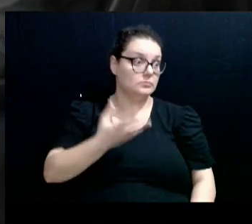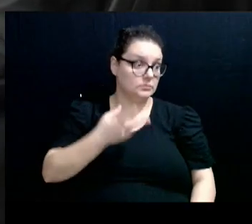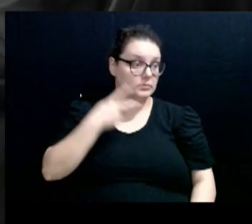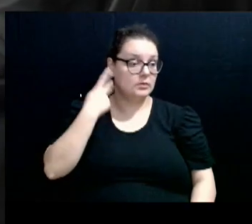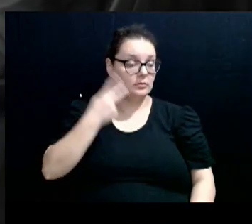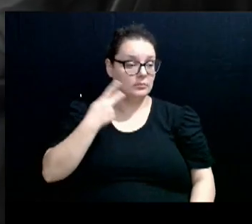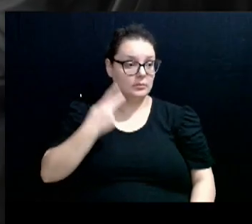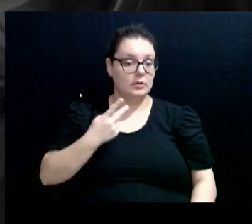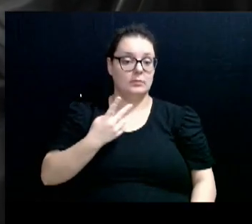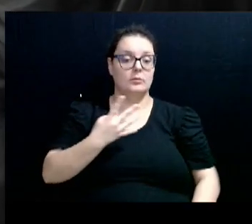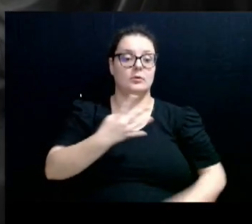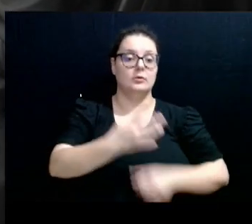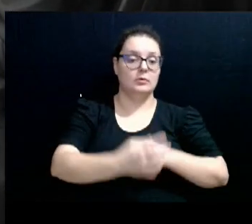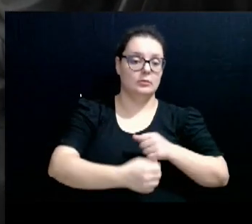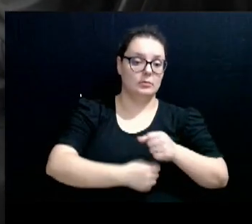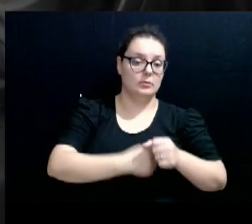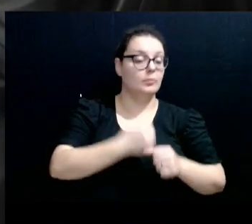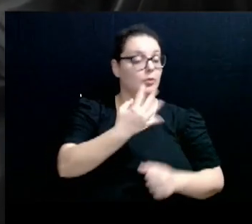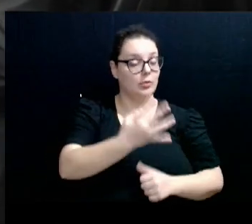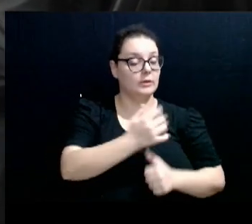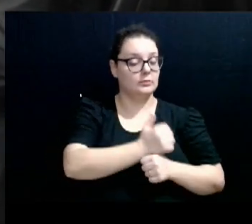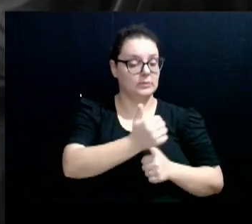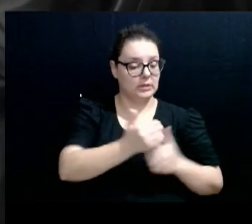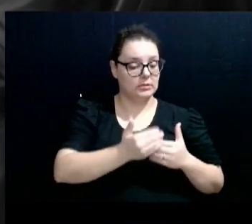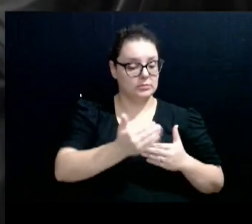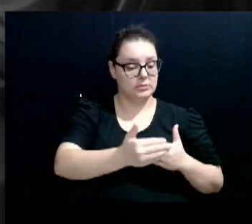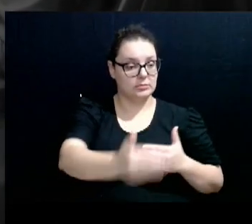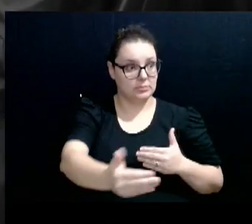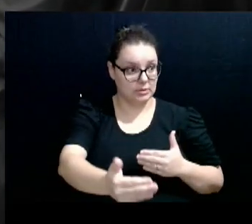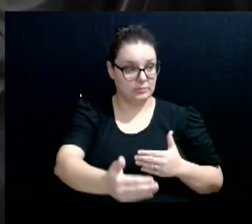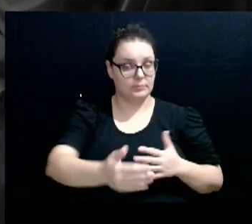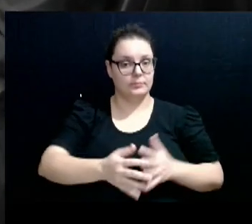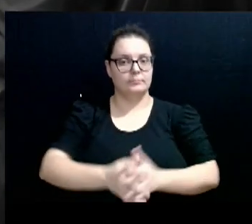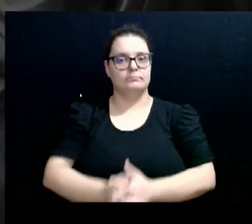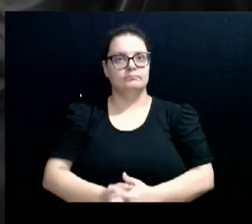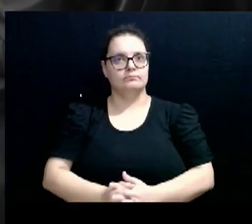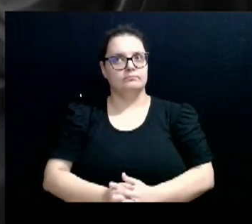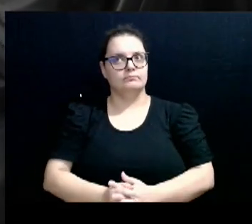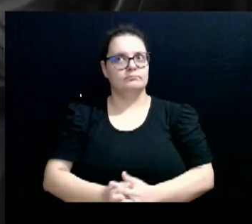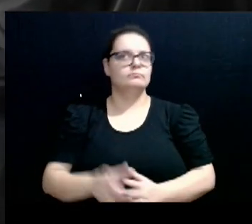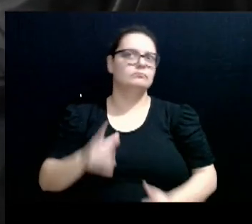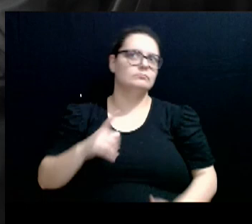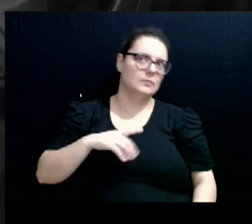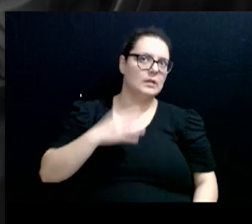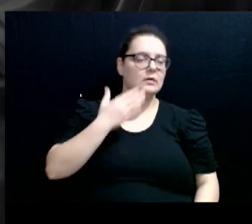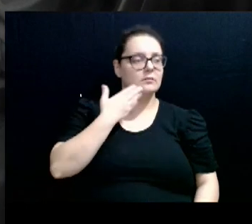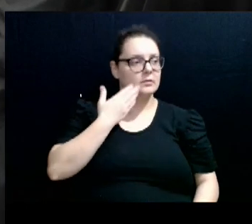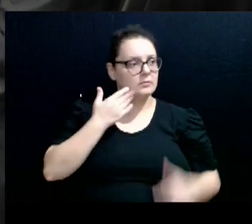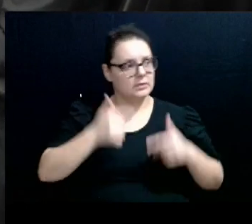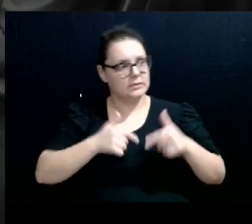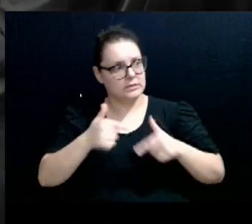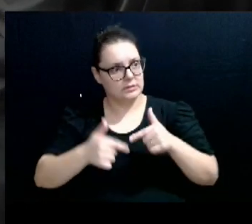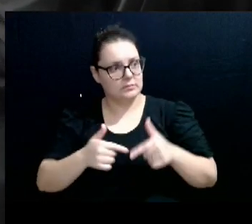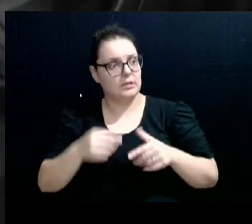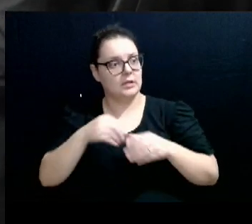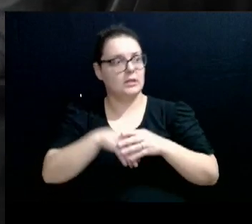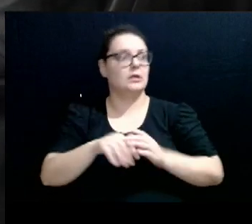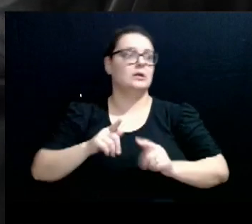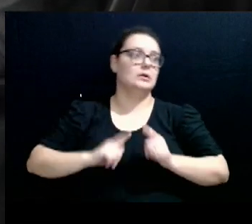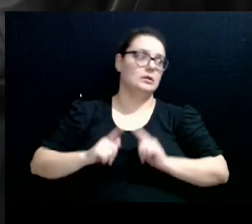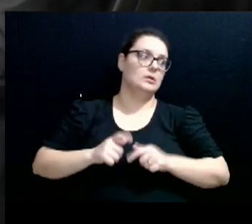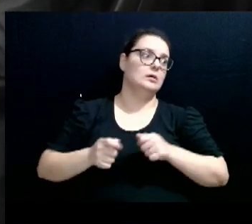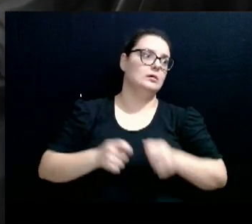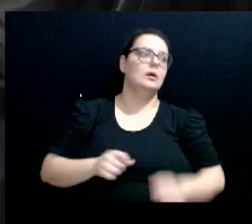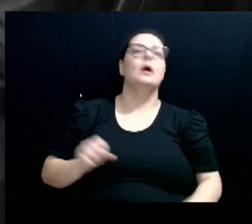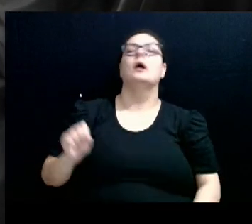mandatos consecutivos, isso tem facilitado esse trabalho lá na gestão e controle? Sem dúvida, Mina.